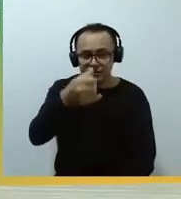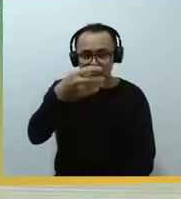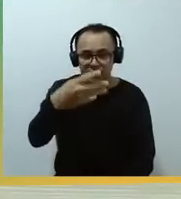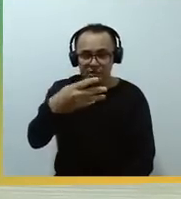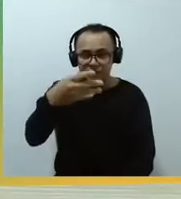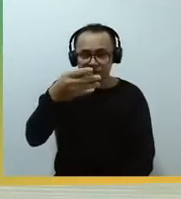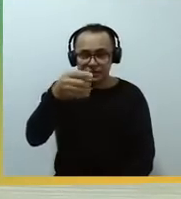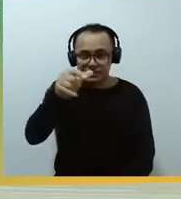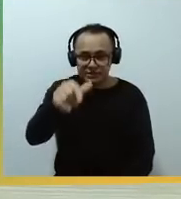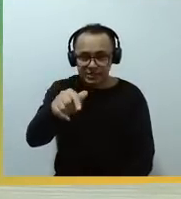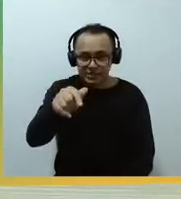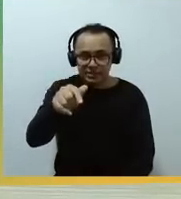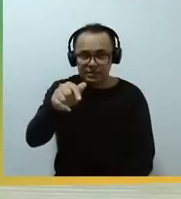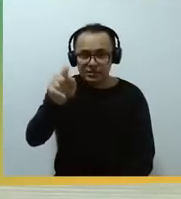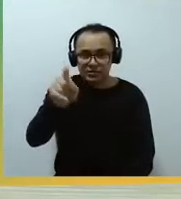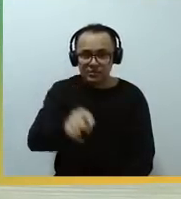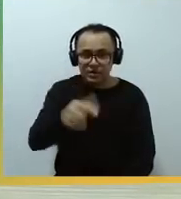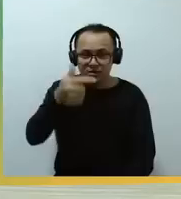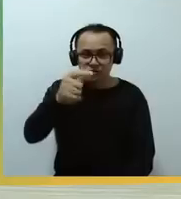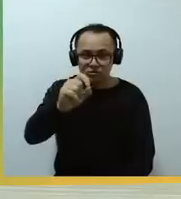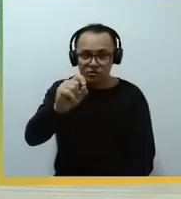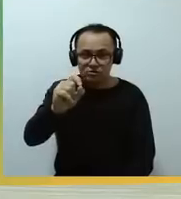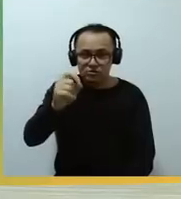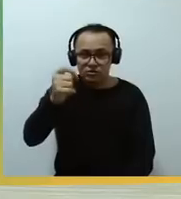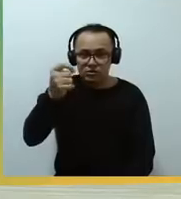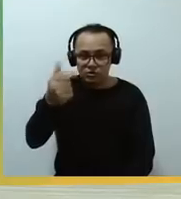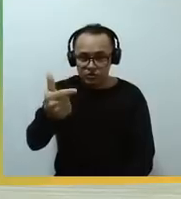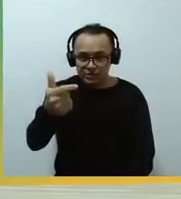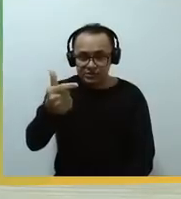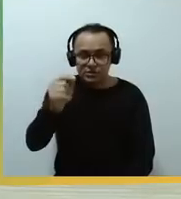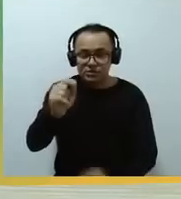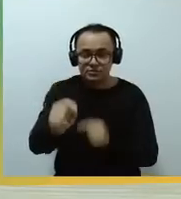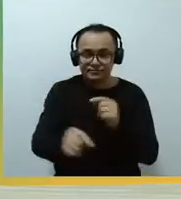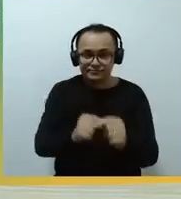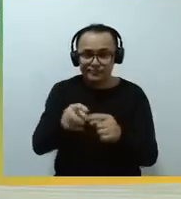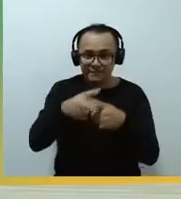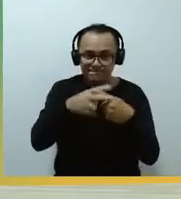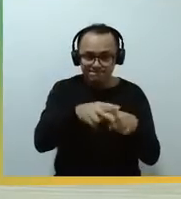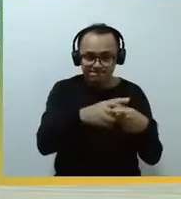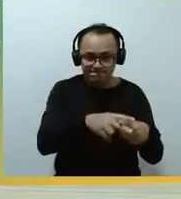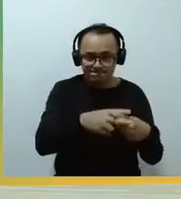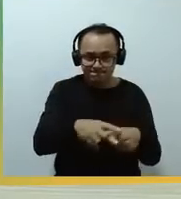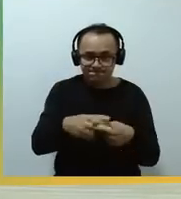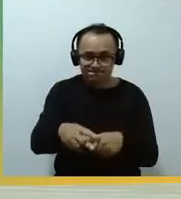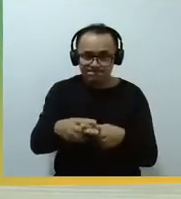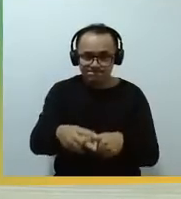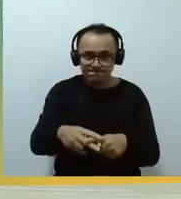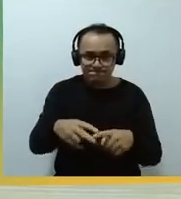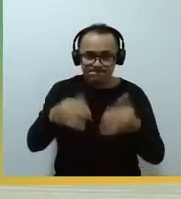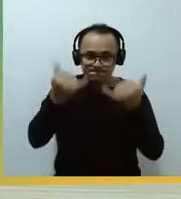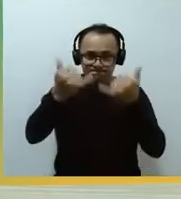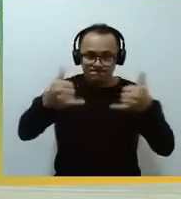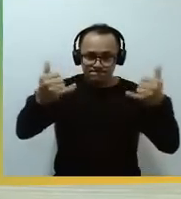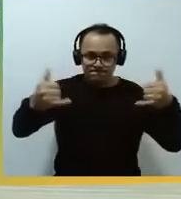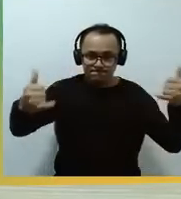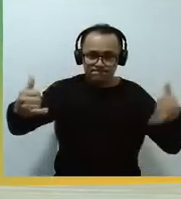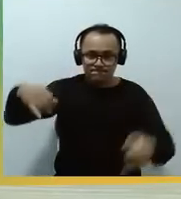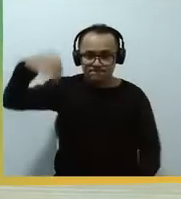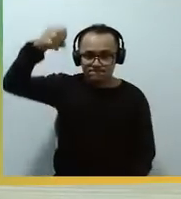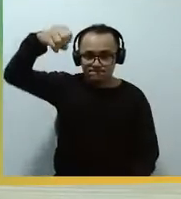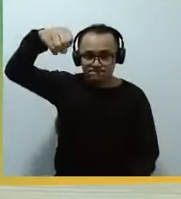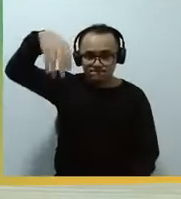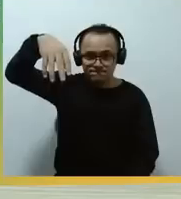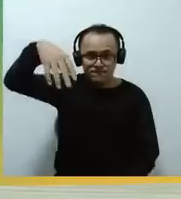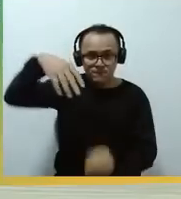2002, contrato que fala sobre serviço de manutenção de rede de iluminação pública. O modelo de